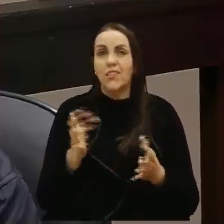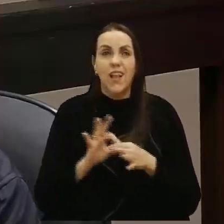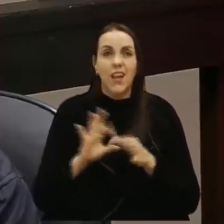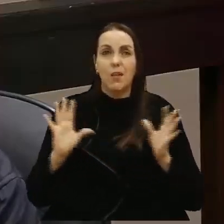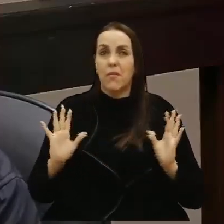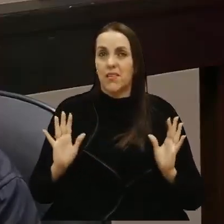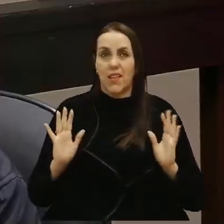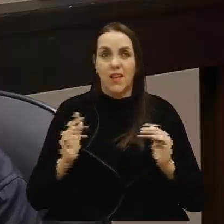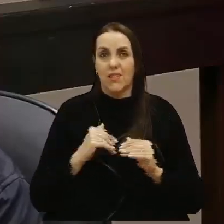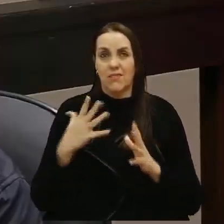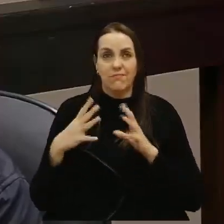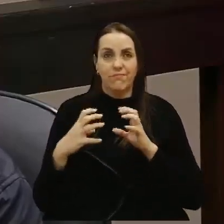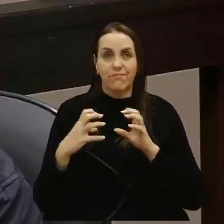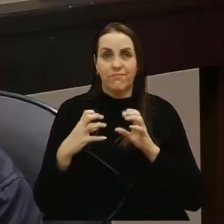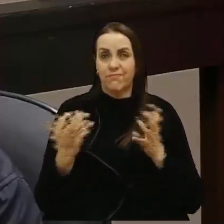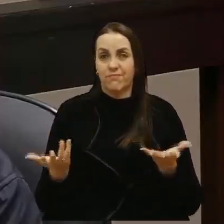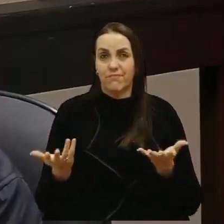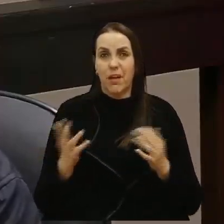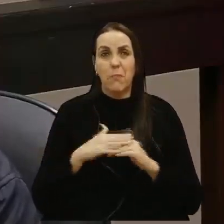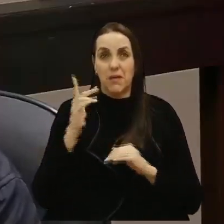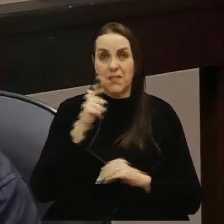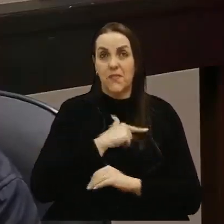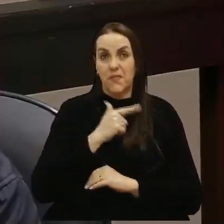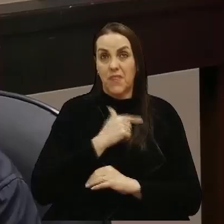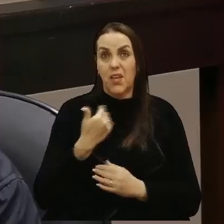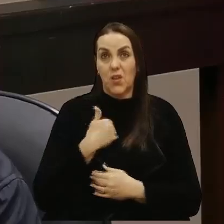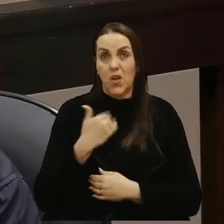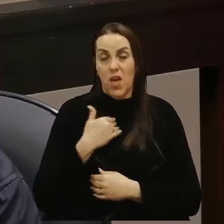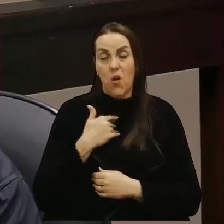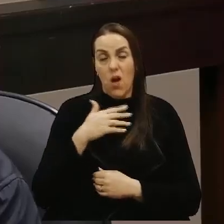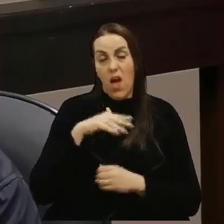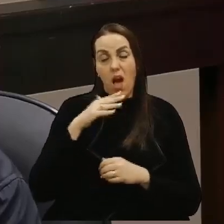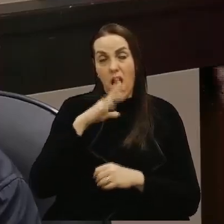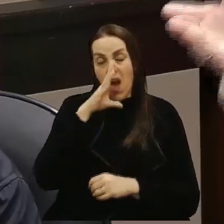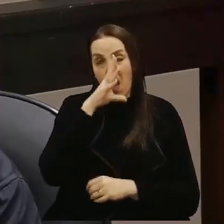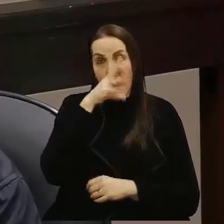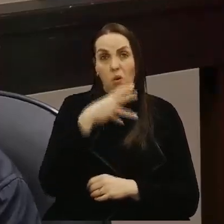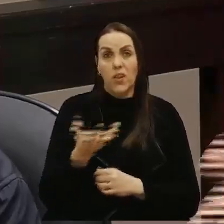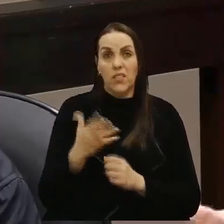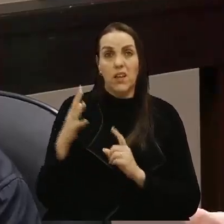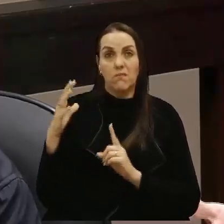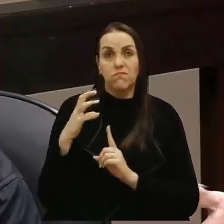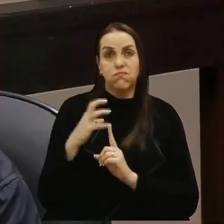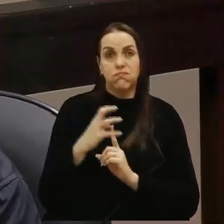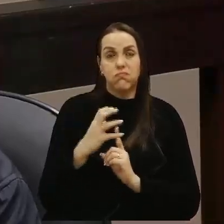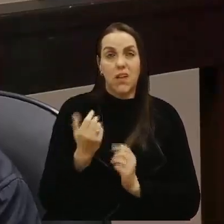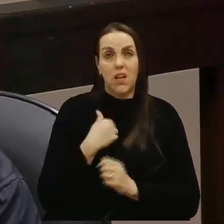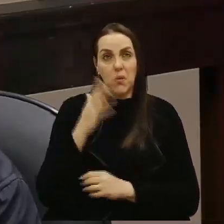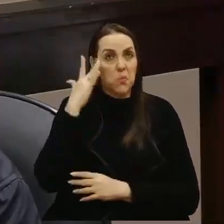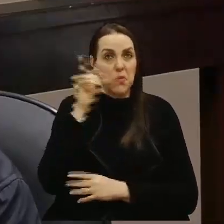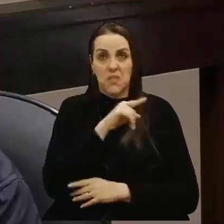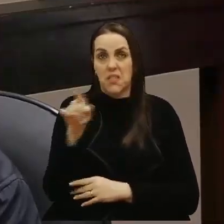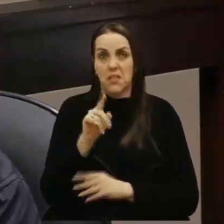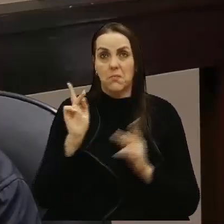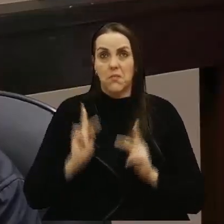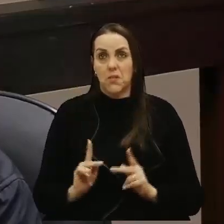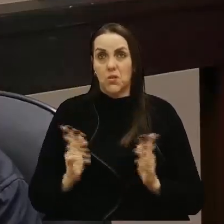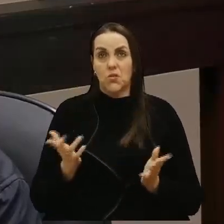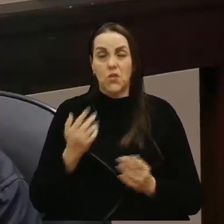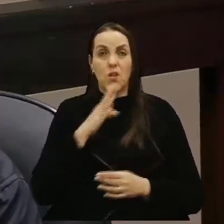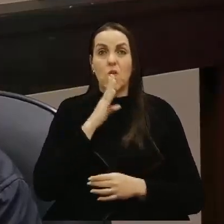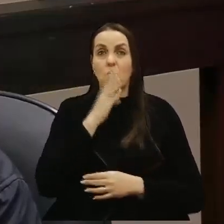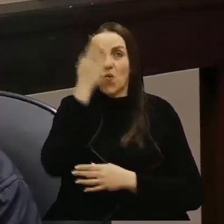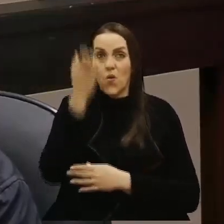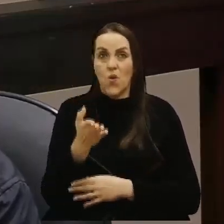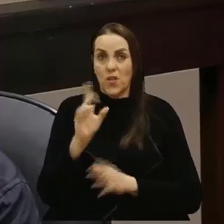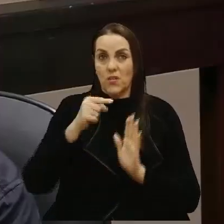gente escalar uma briga aqui que vai ficar cada vez mais feio. Eu aguento a pressão, eu sou acostumado com briga, mas eu não sei as pessoas aqui, mas eu não conheço a senhora